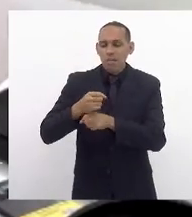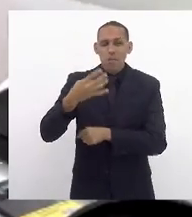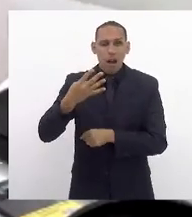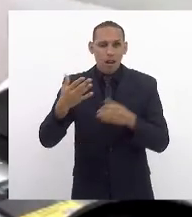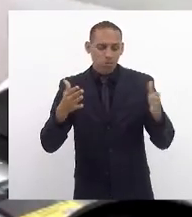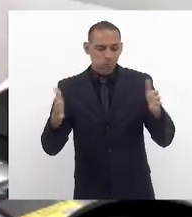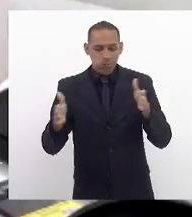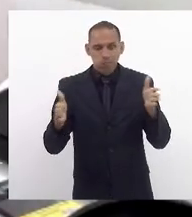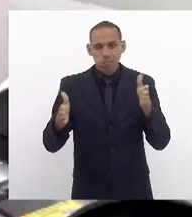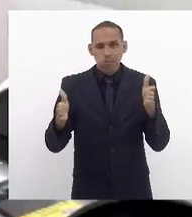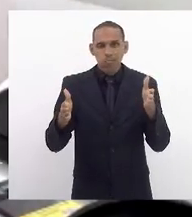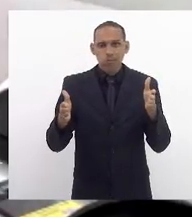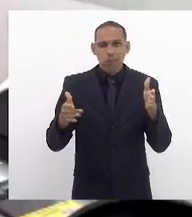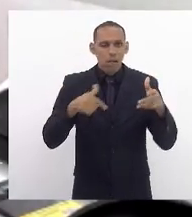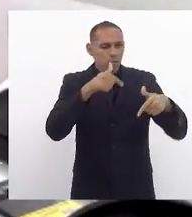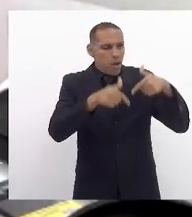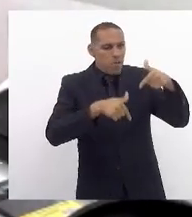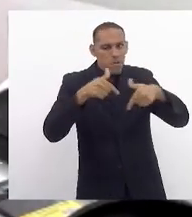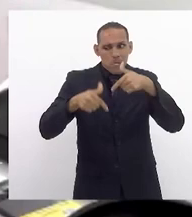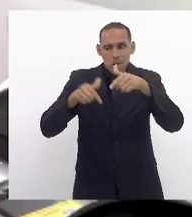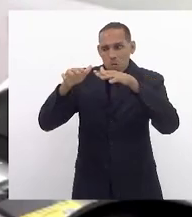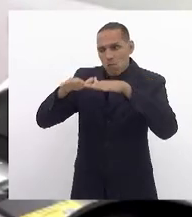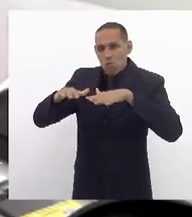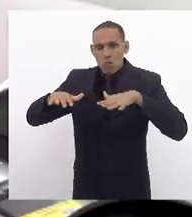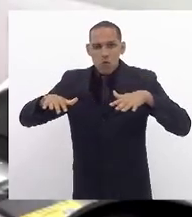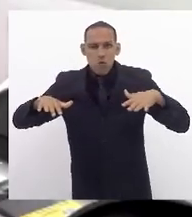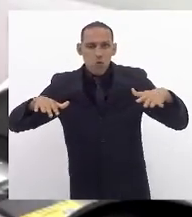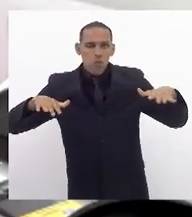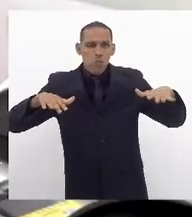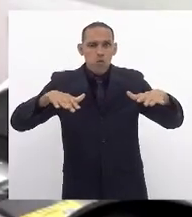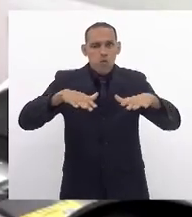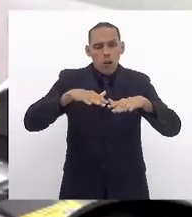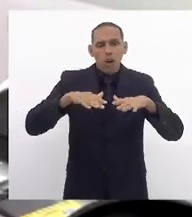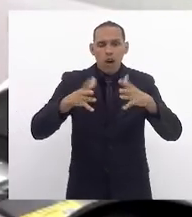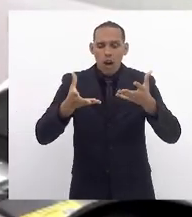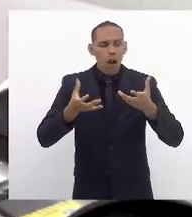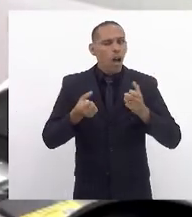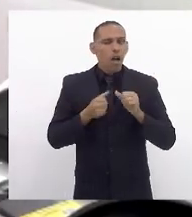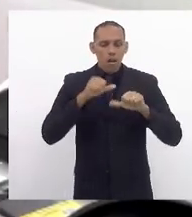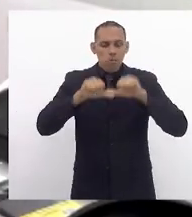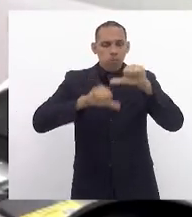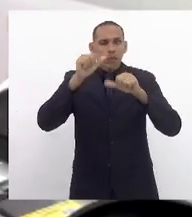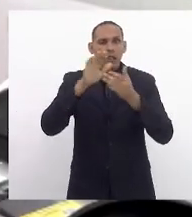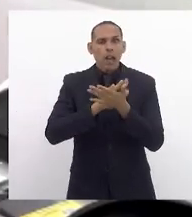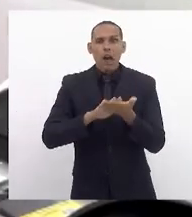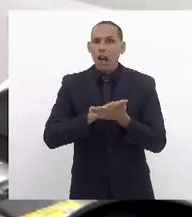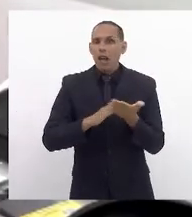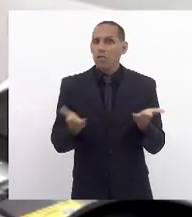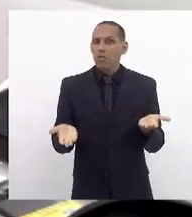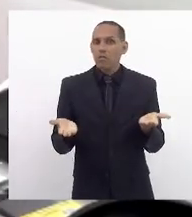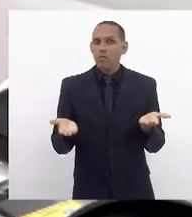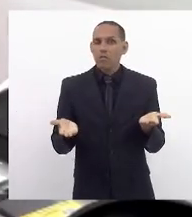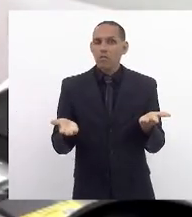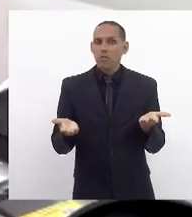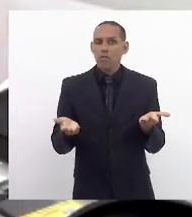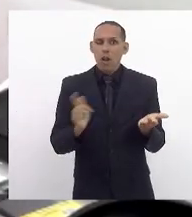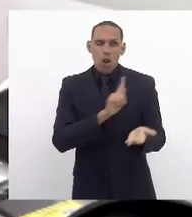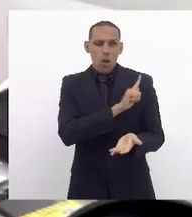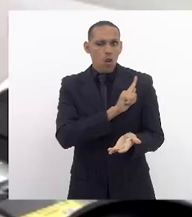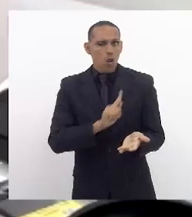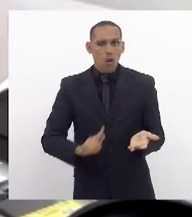os trabalhadores, de uma maneira geral, não recebem reajuste. O